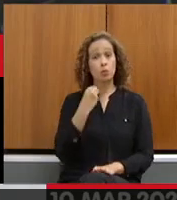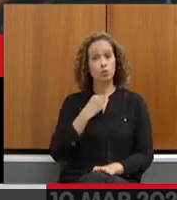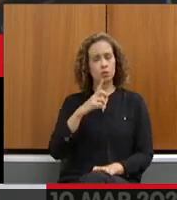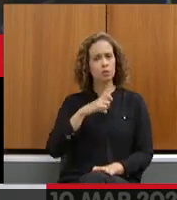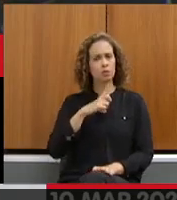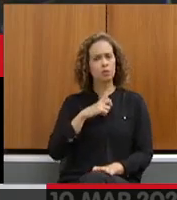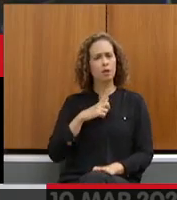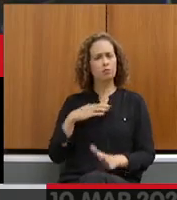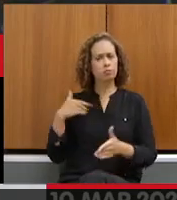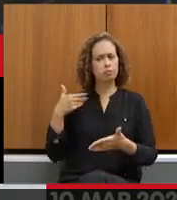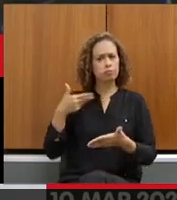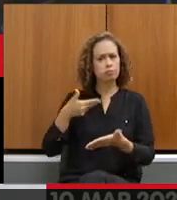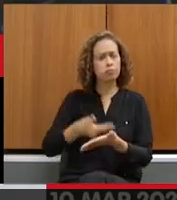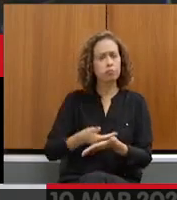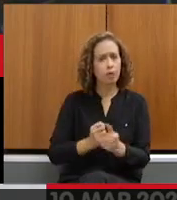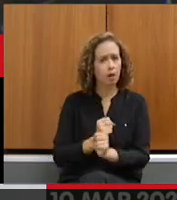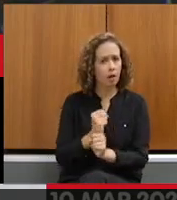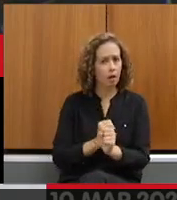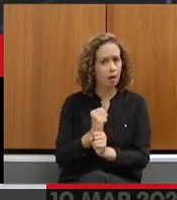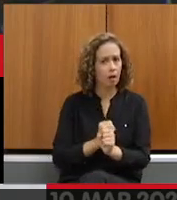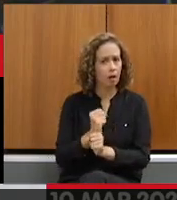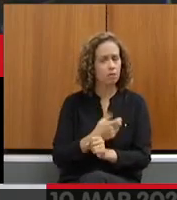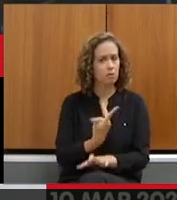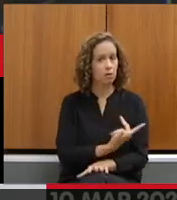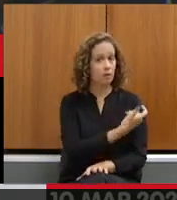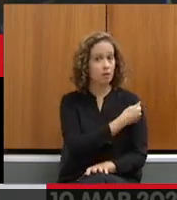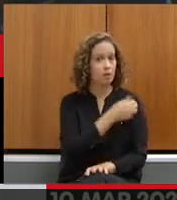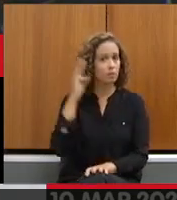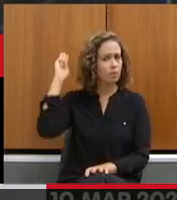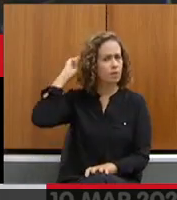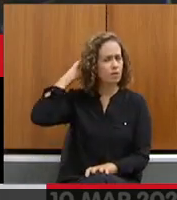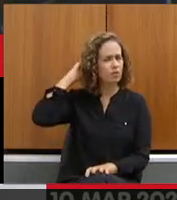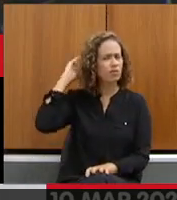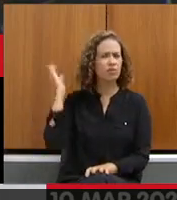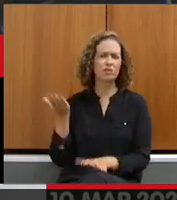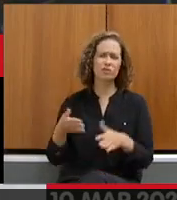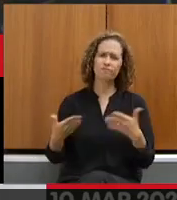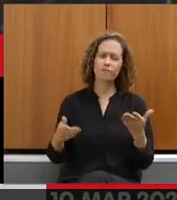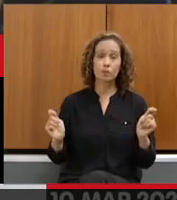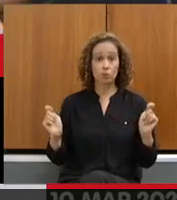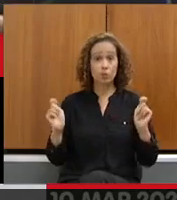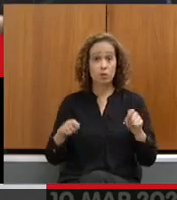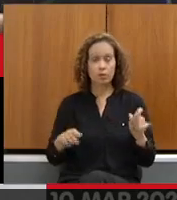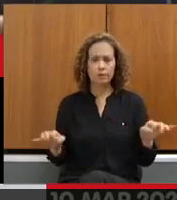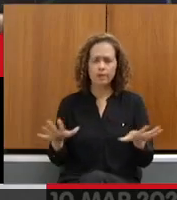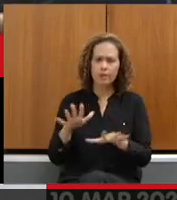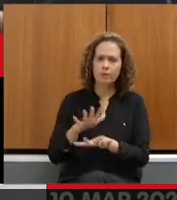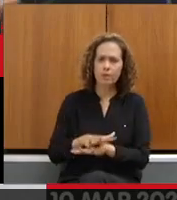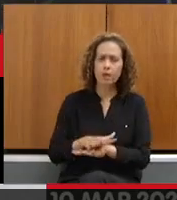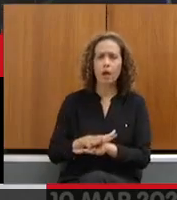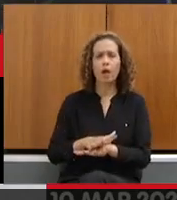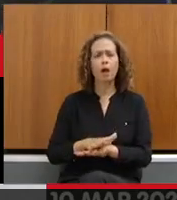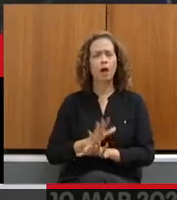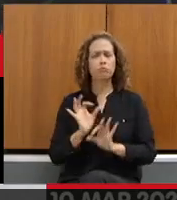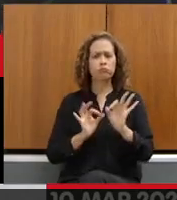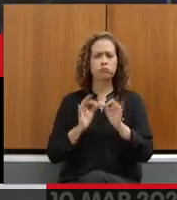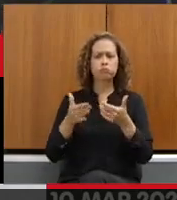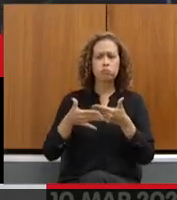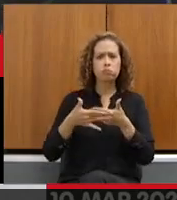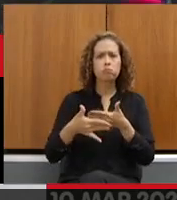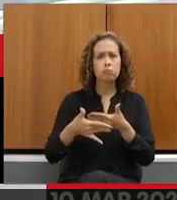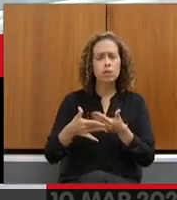teve nos últimos anos com a vacina da meningite não seria possível terminar esse a previsão de terminar essa